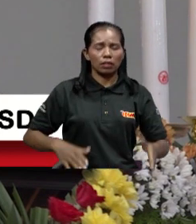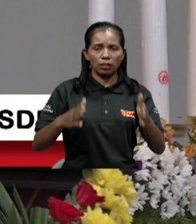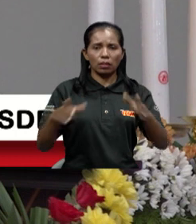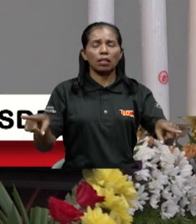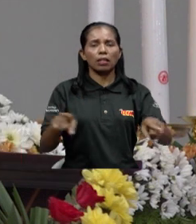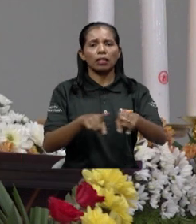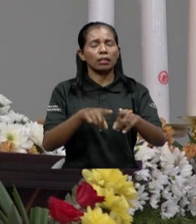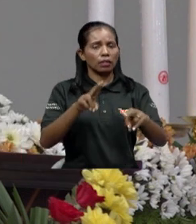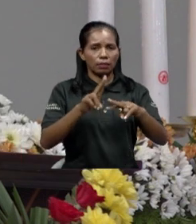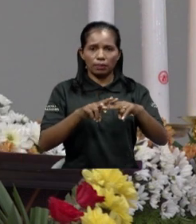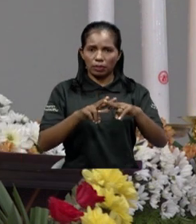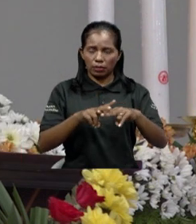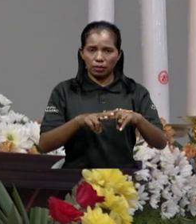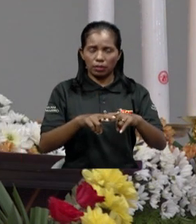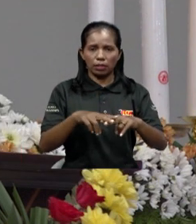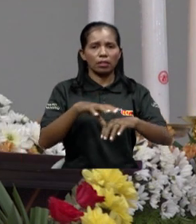rainien